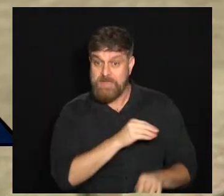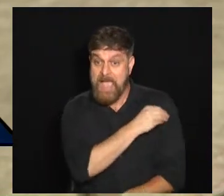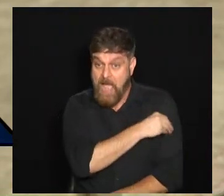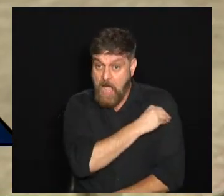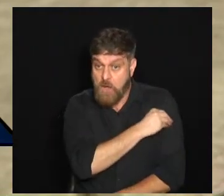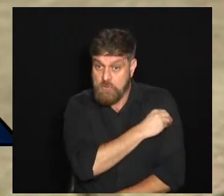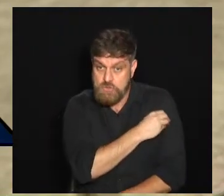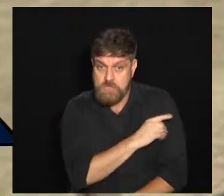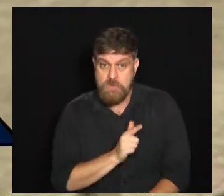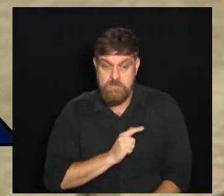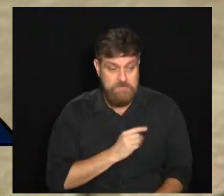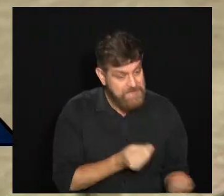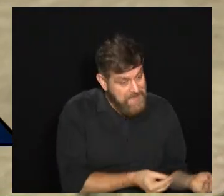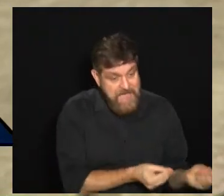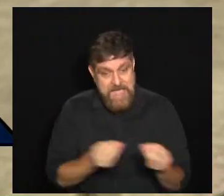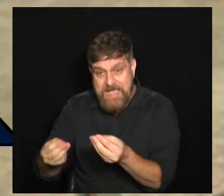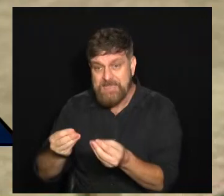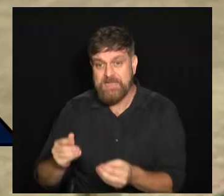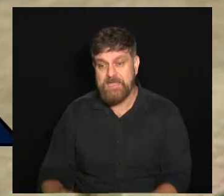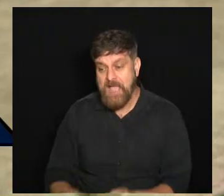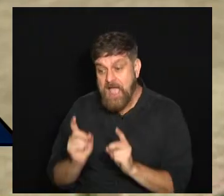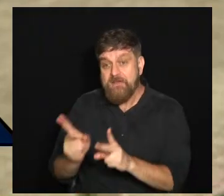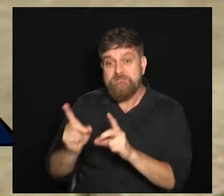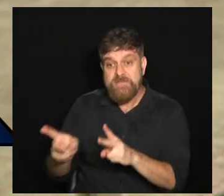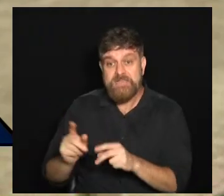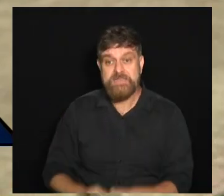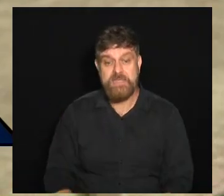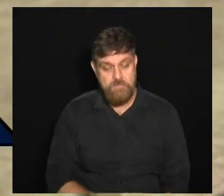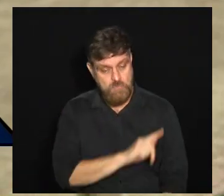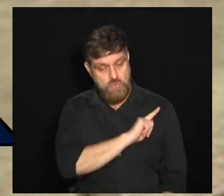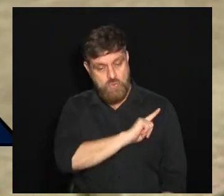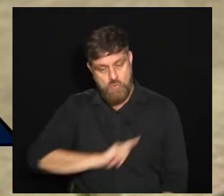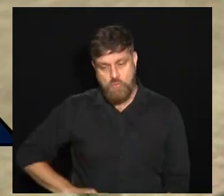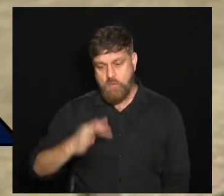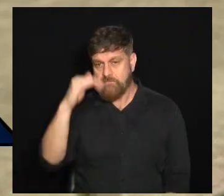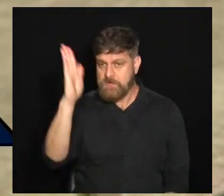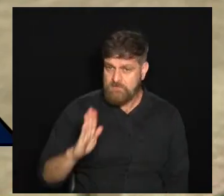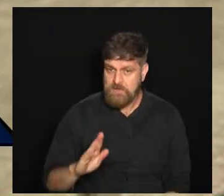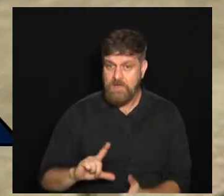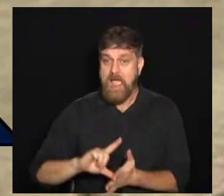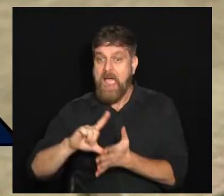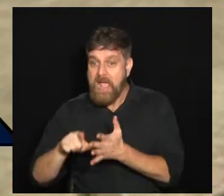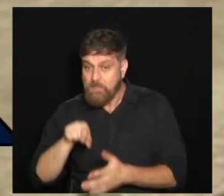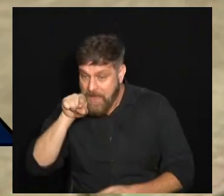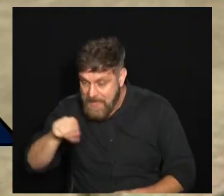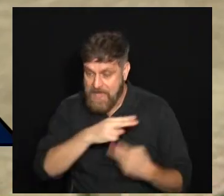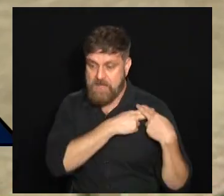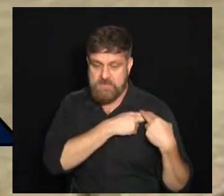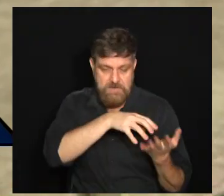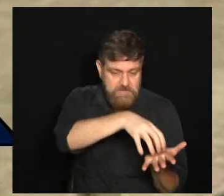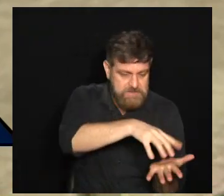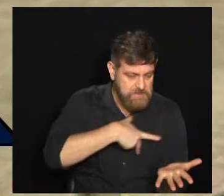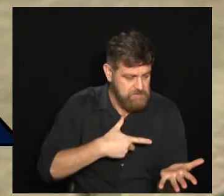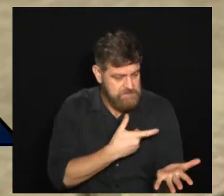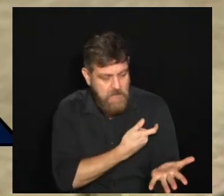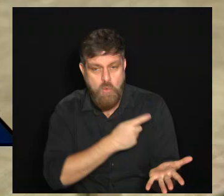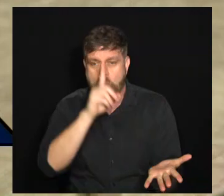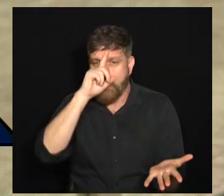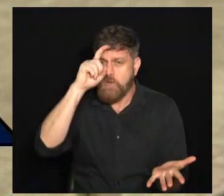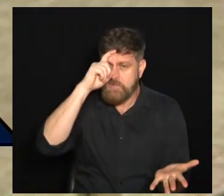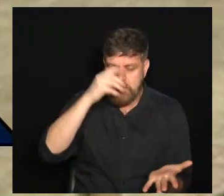disposição do governo federal. E o governo faz essa distribuição via postos de saúde, via hospitais,